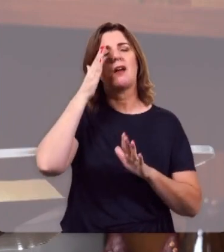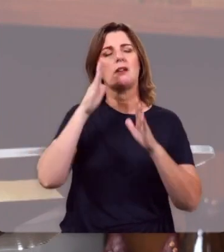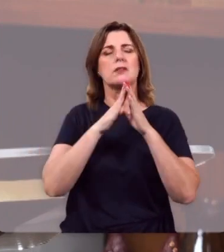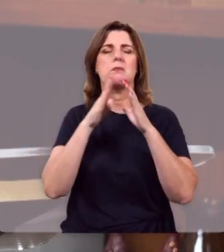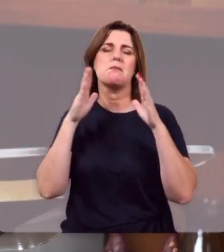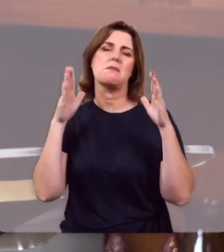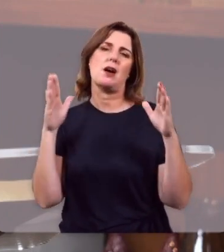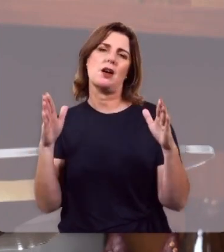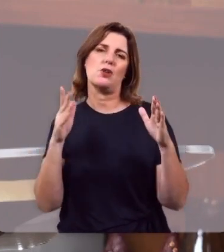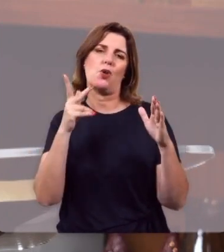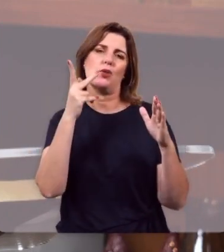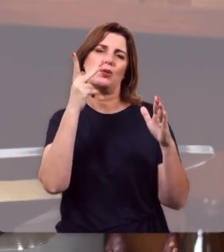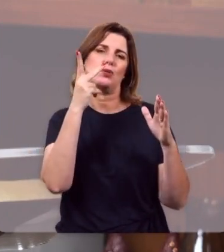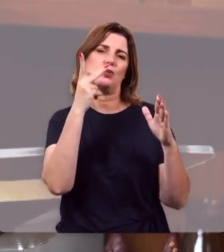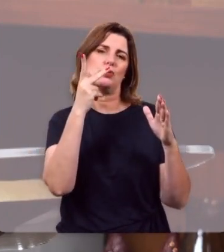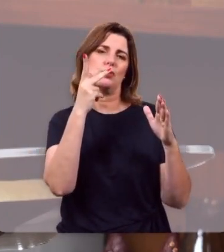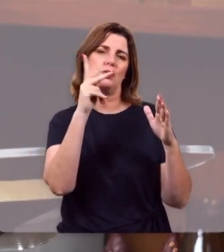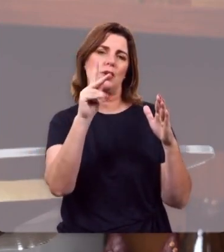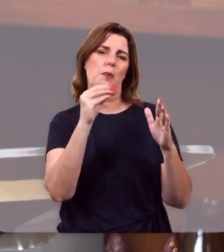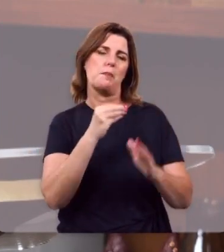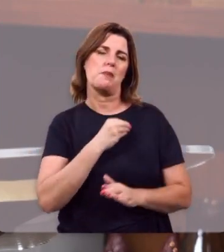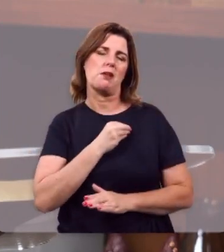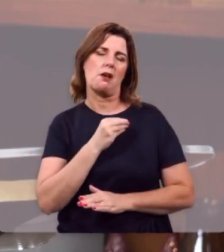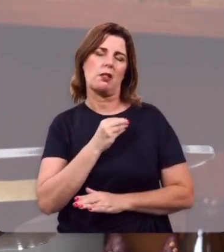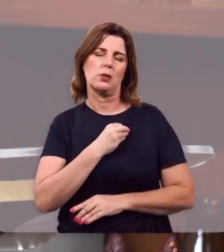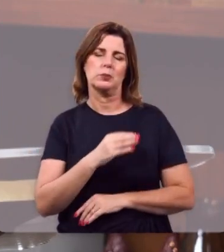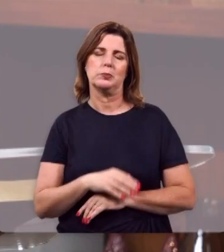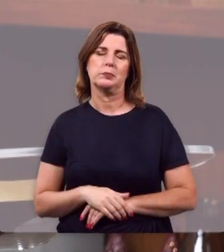é maior do que o seu pecado.